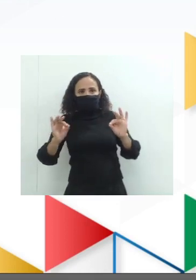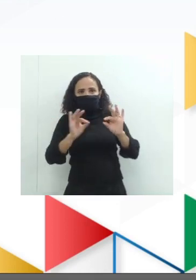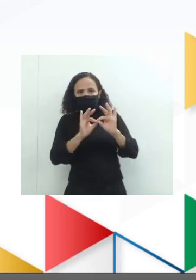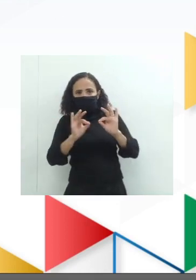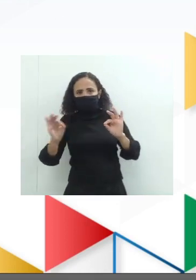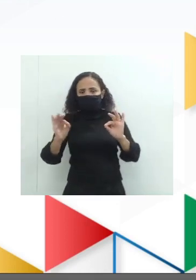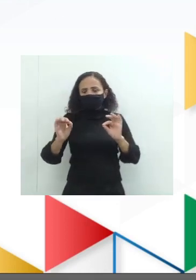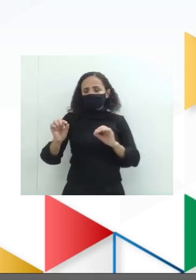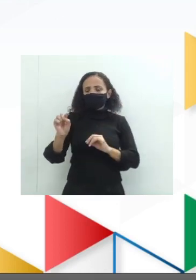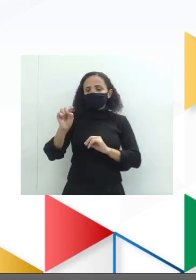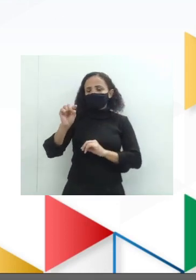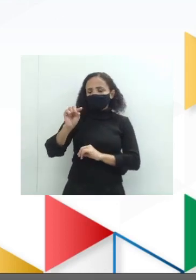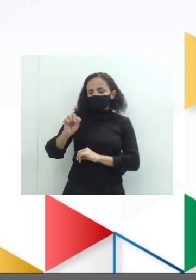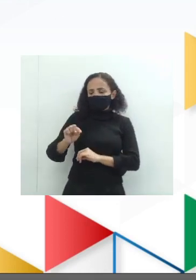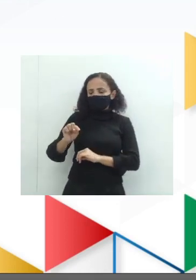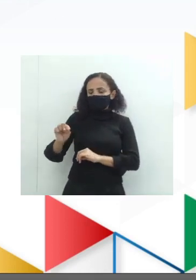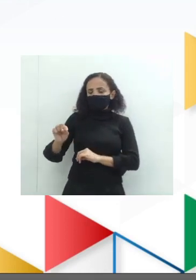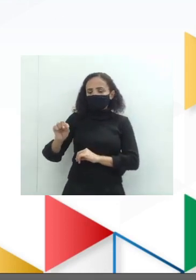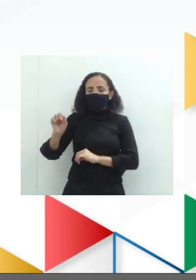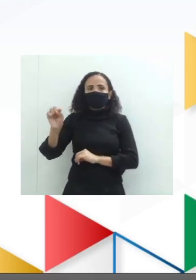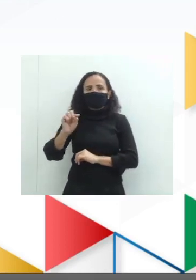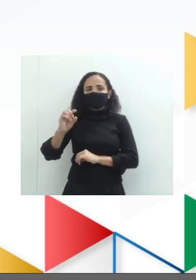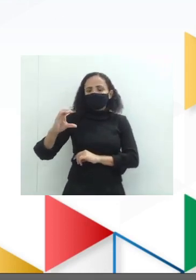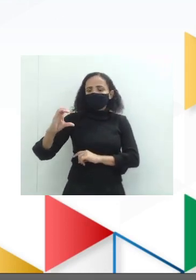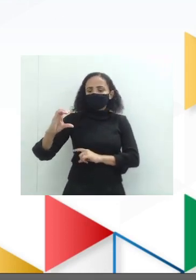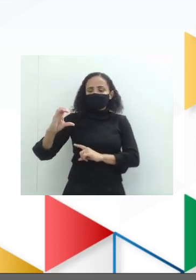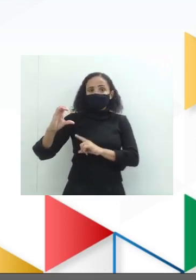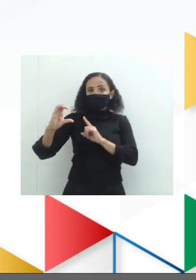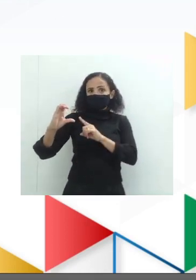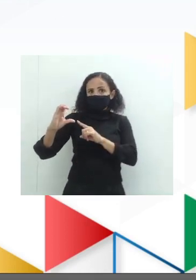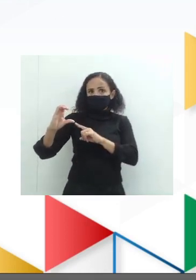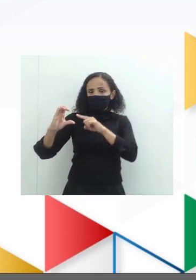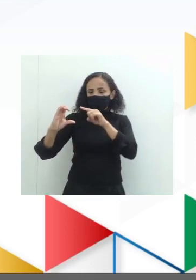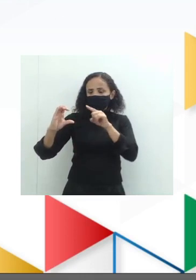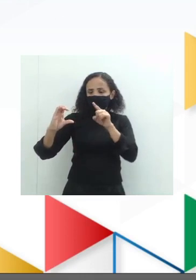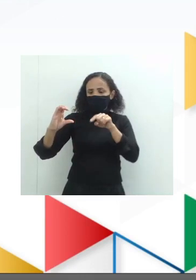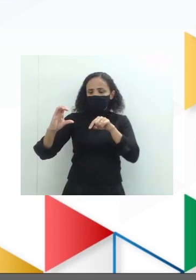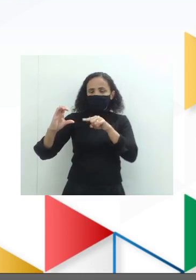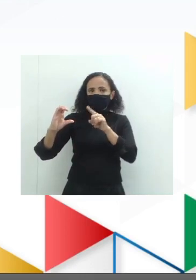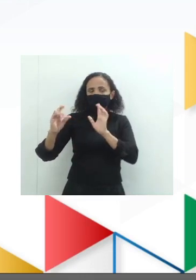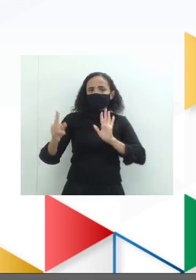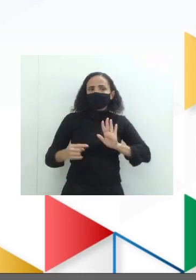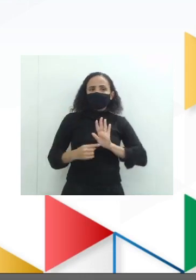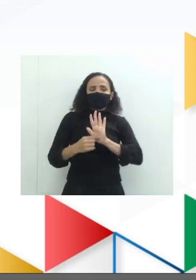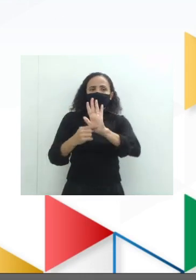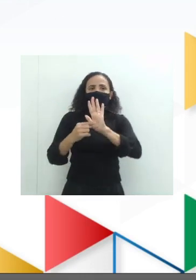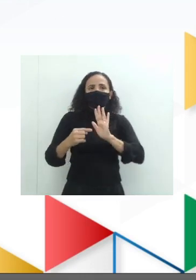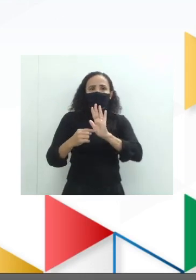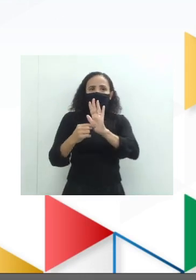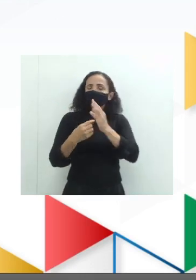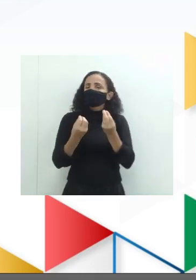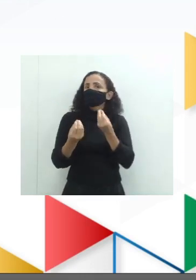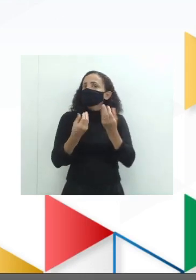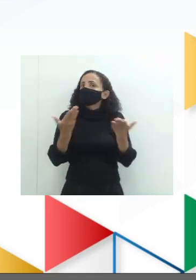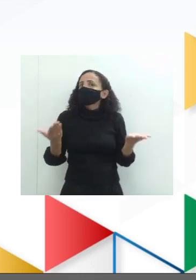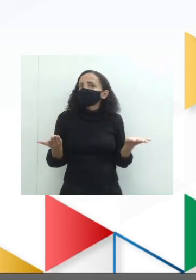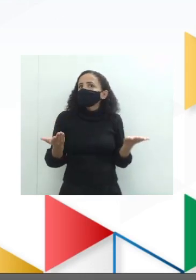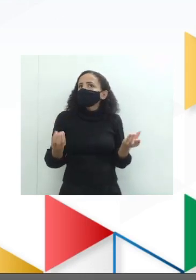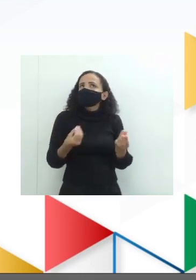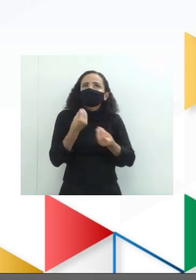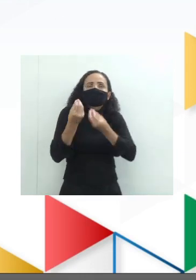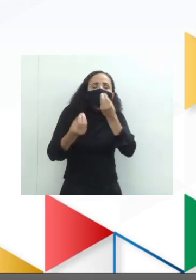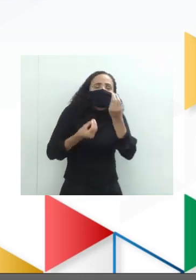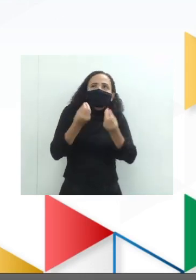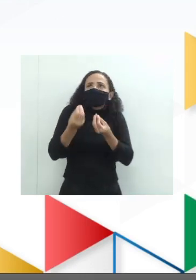no canto entre o lado AC e o lado BC, ele está indicando que esse ângulo é reto. Eu não preciso